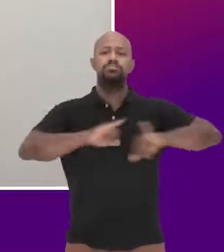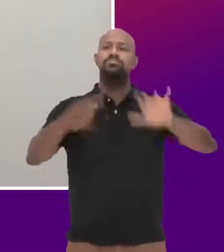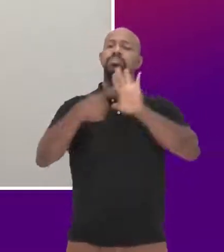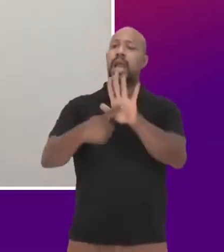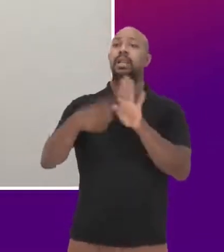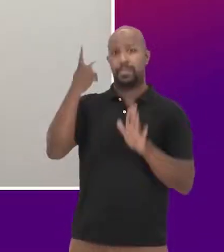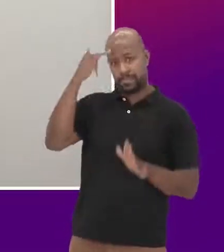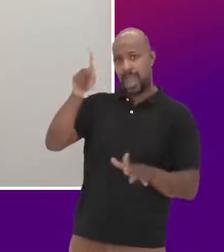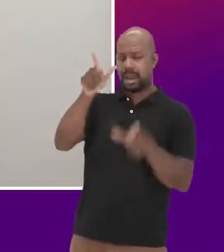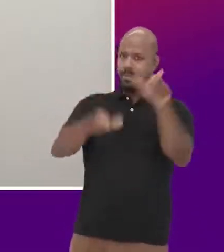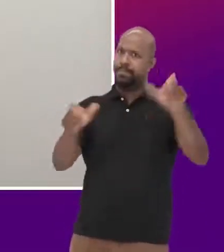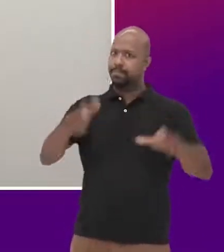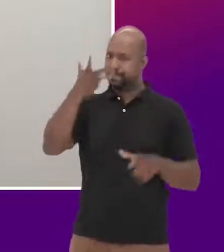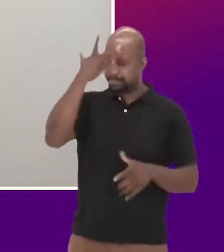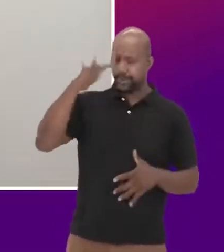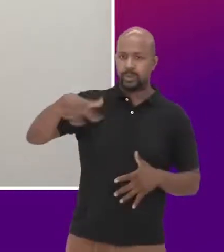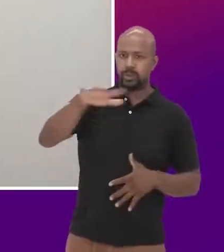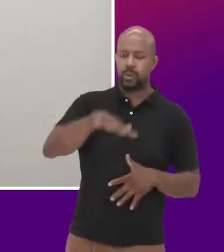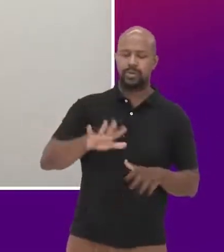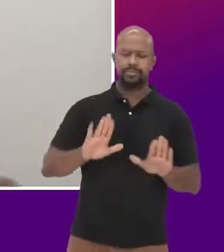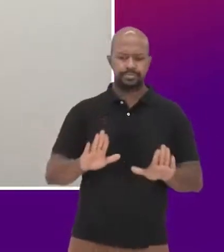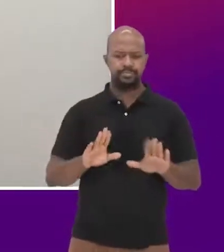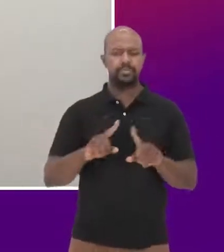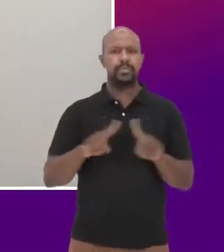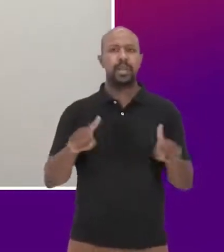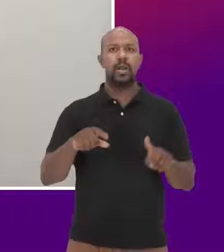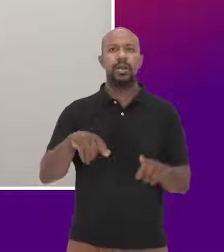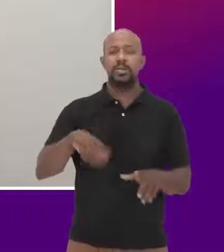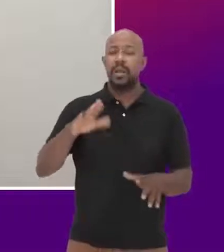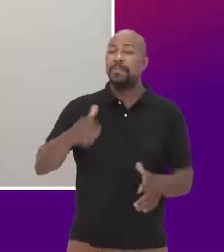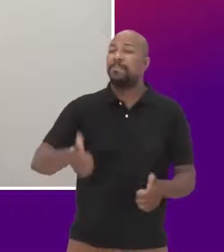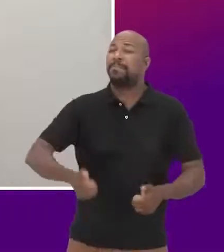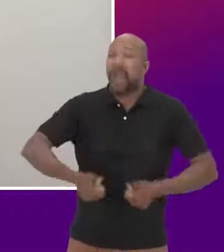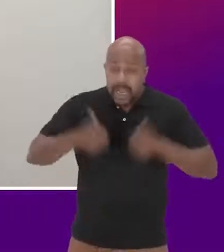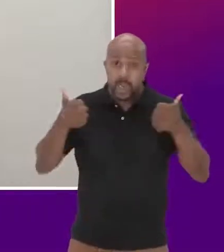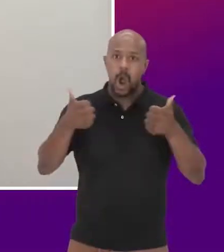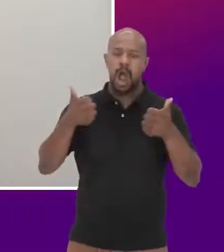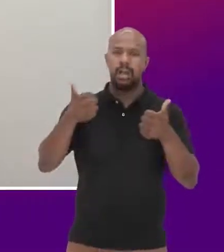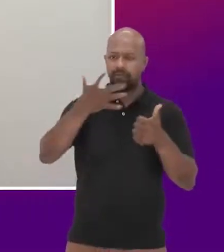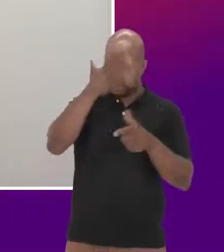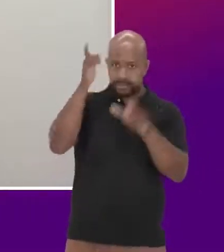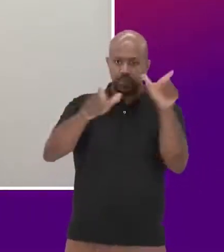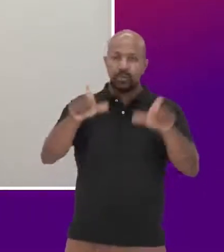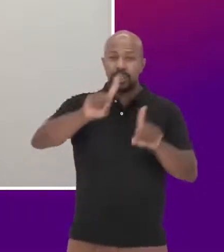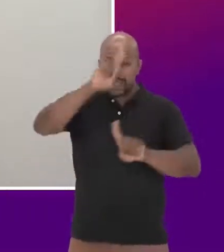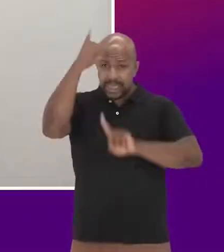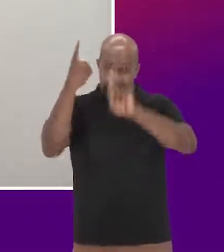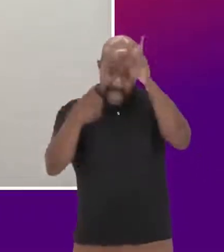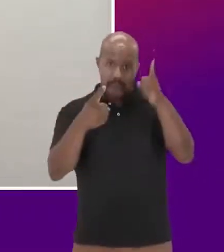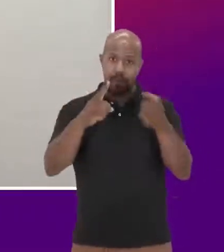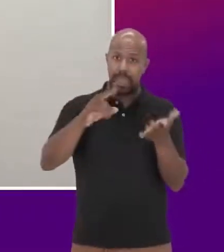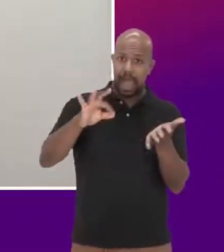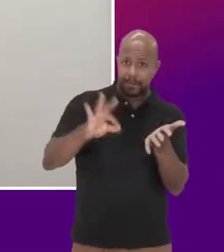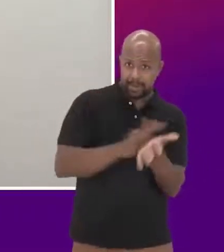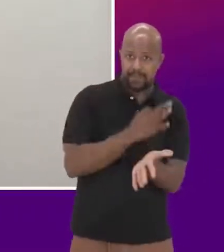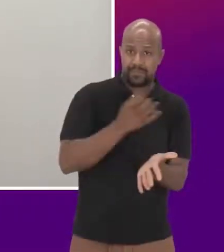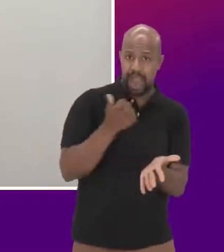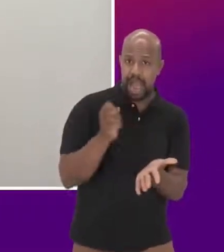pessoas. Portanto, quanto melhores forem as pessoas que criaram e